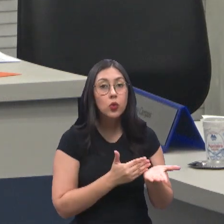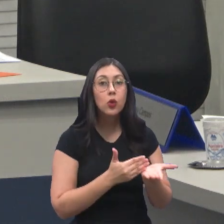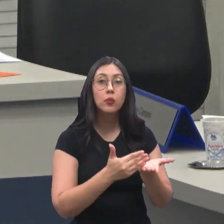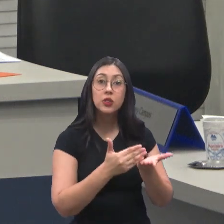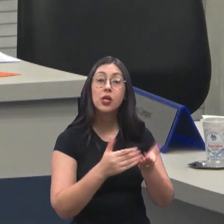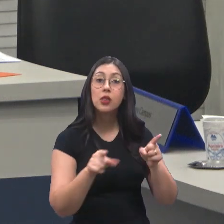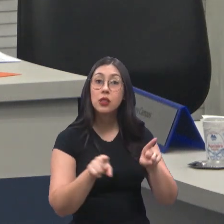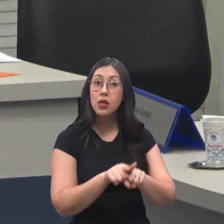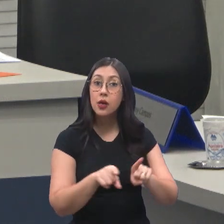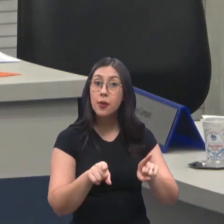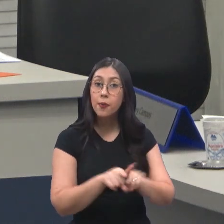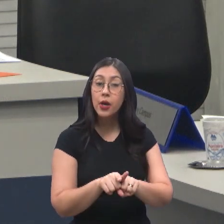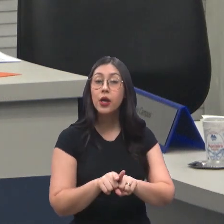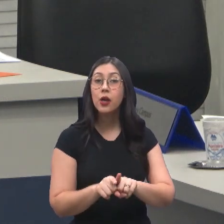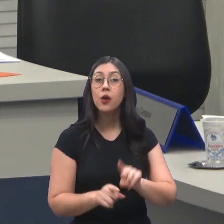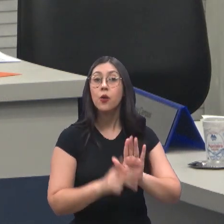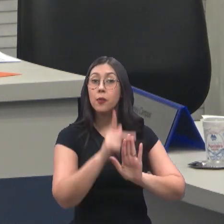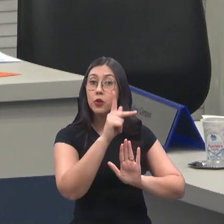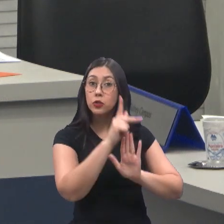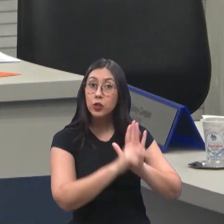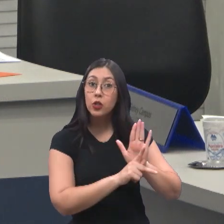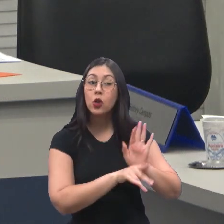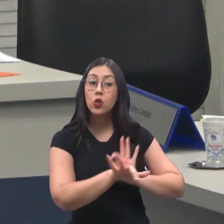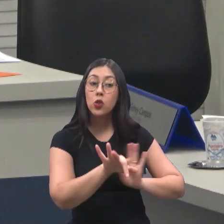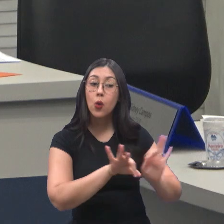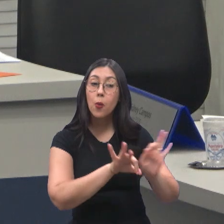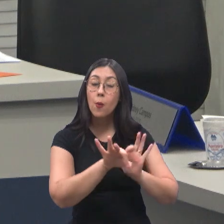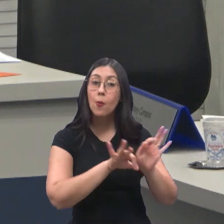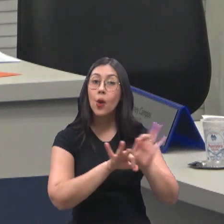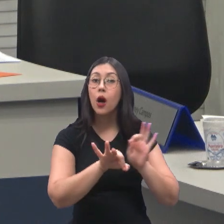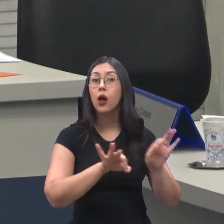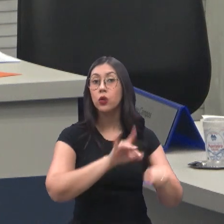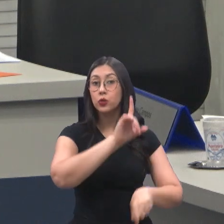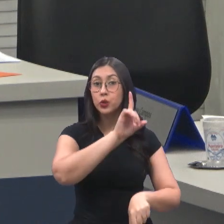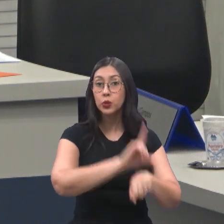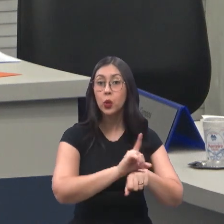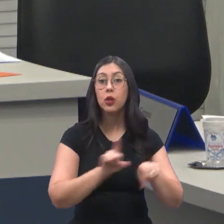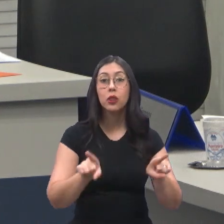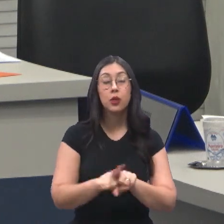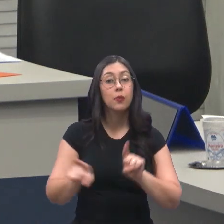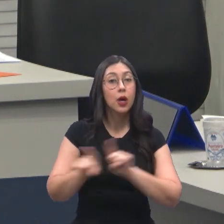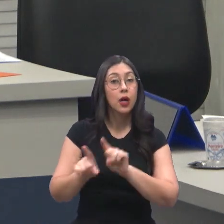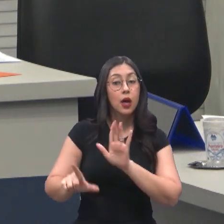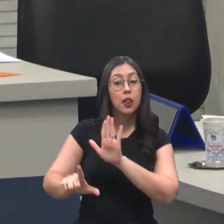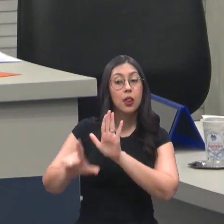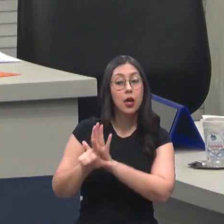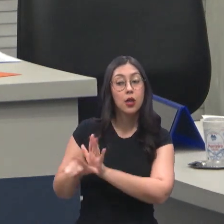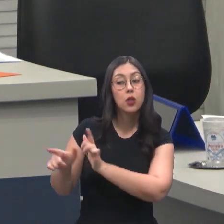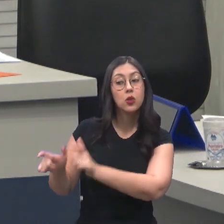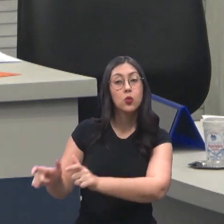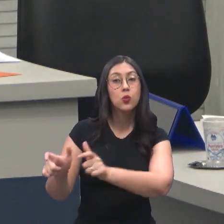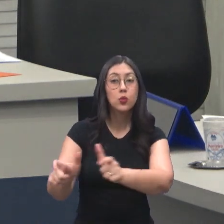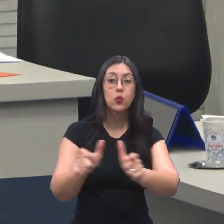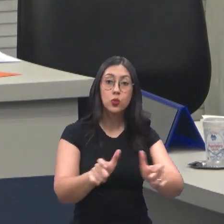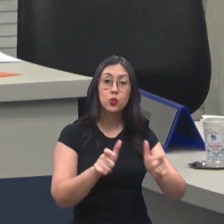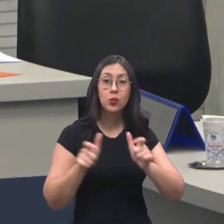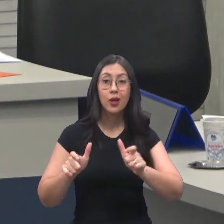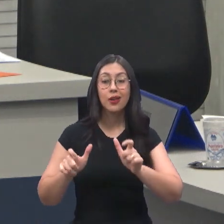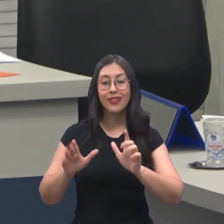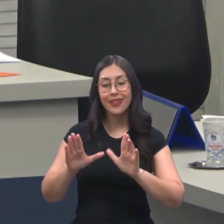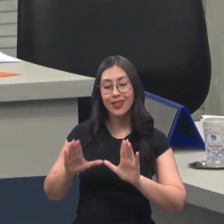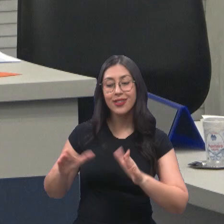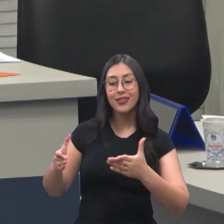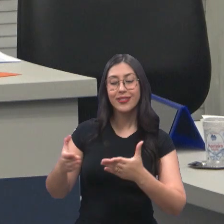diretor, né? Quem sabe também a própria lei de zoneamento pode vir para essa casa, e essa frente vai ser muito importante